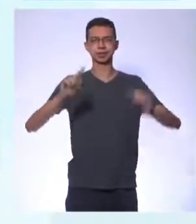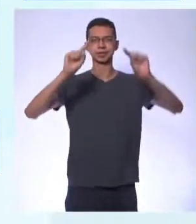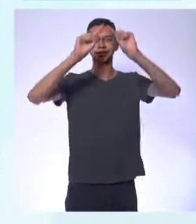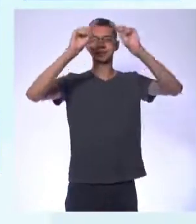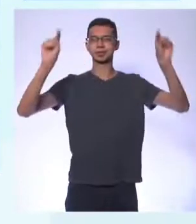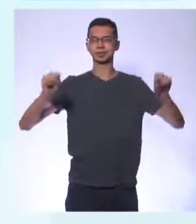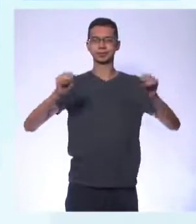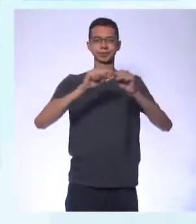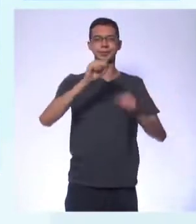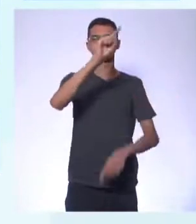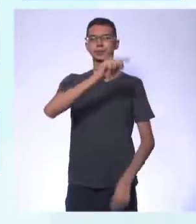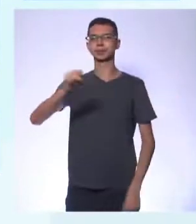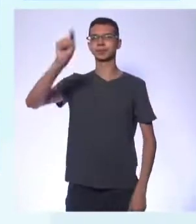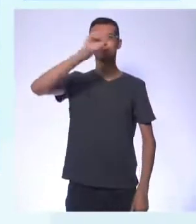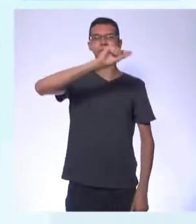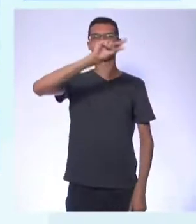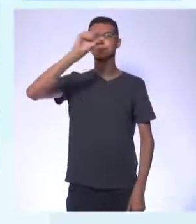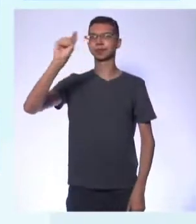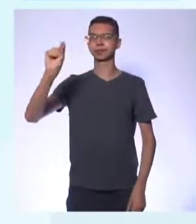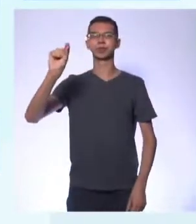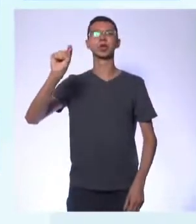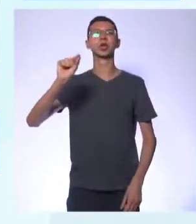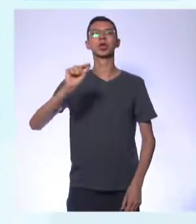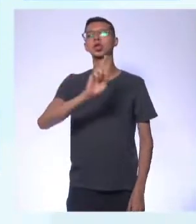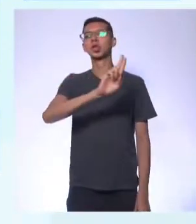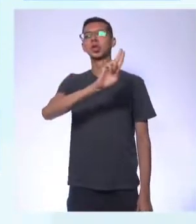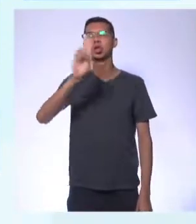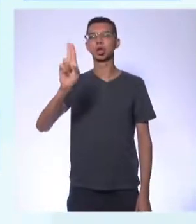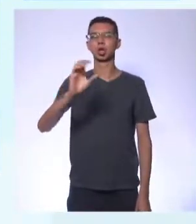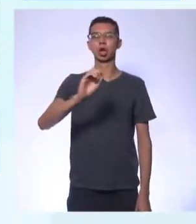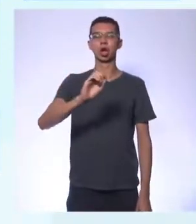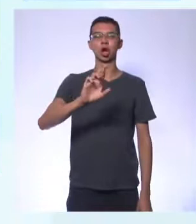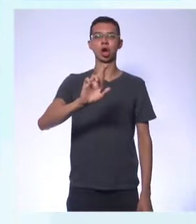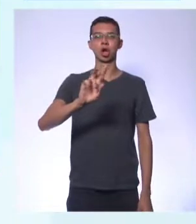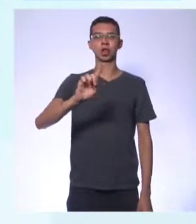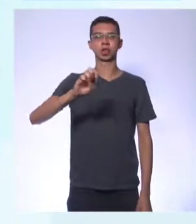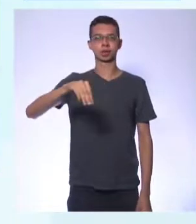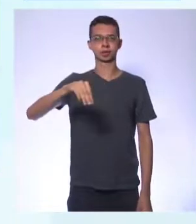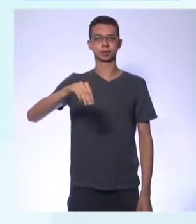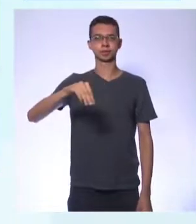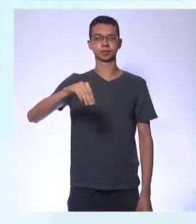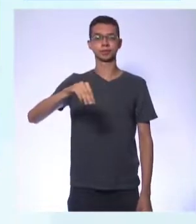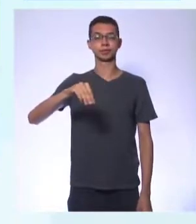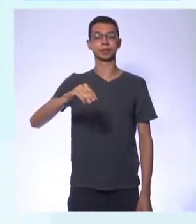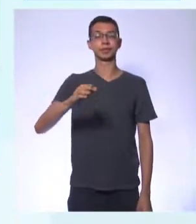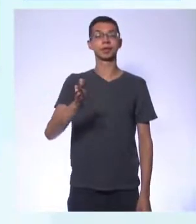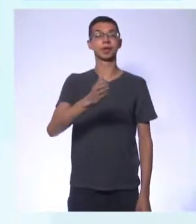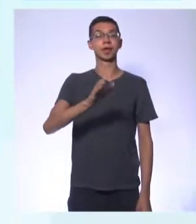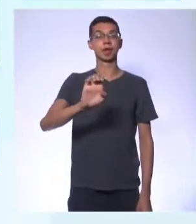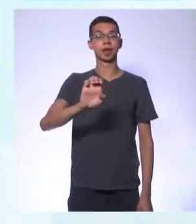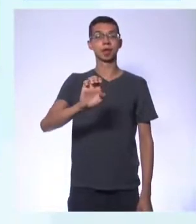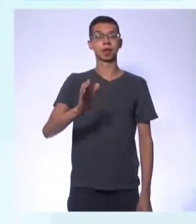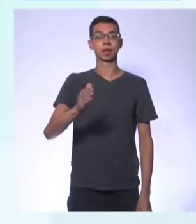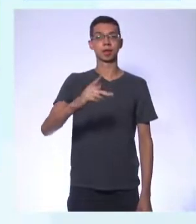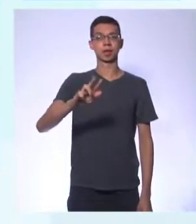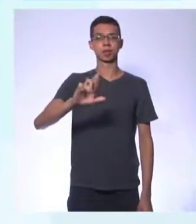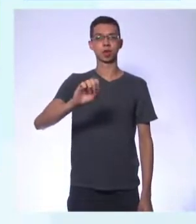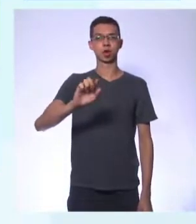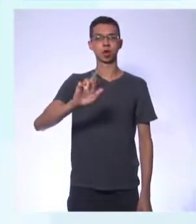isso, né? Então, olha só. Nós temos aqui os militares, que a gente já viu que compôs aí o grupo